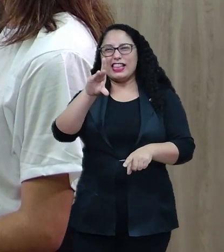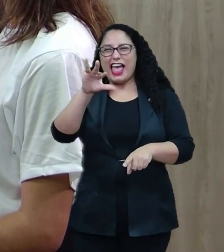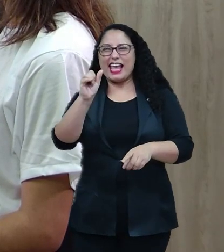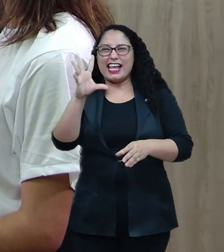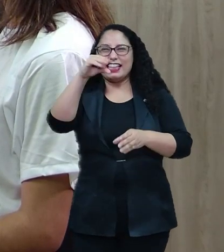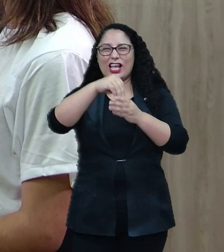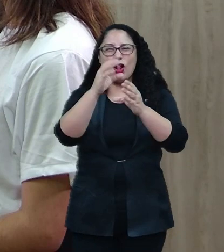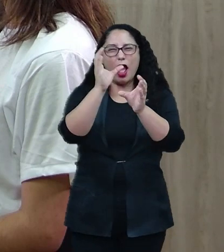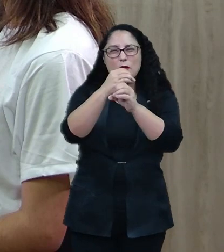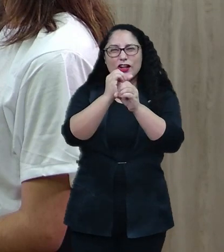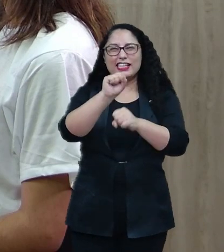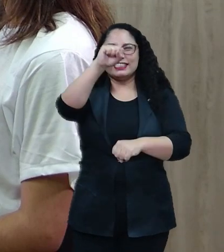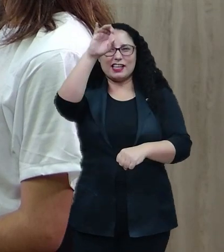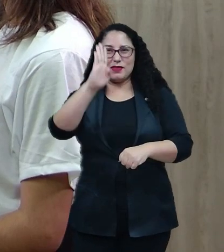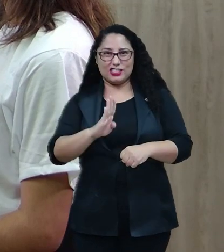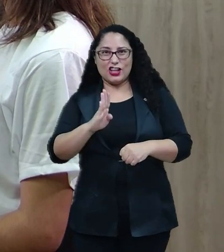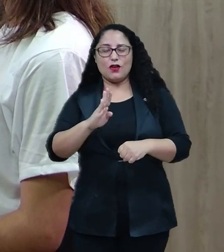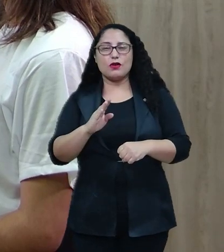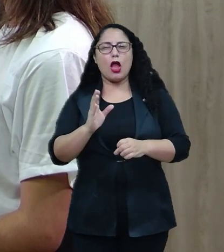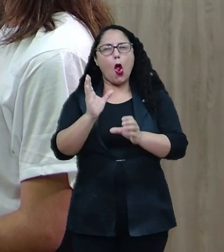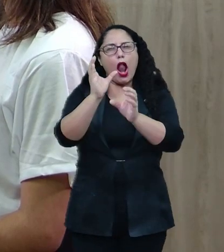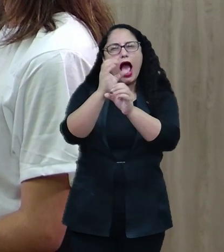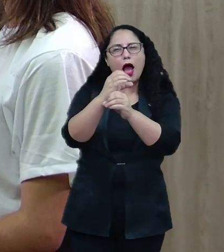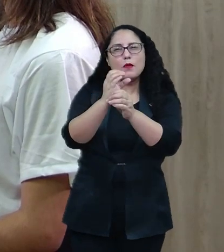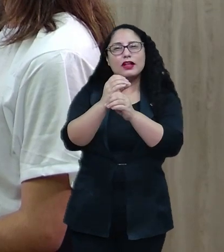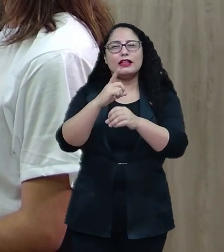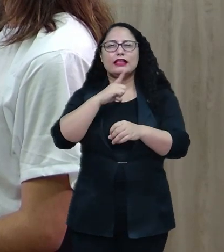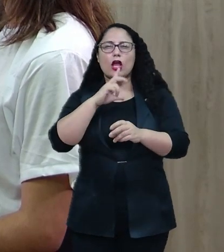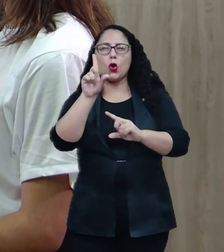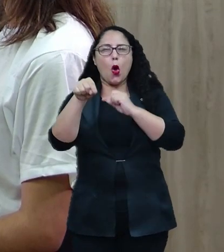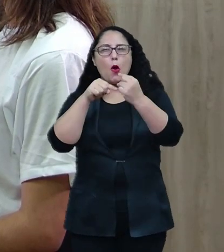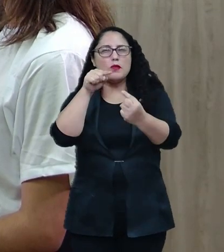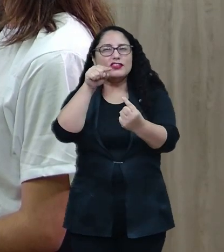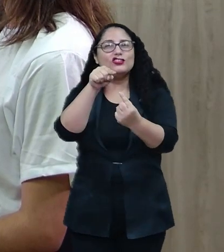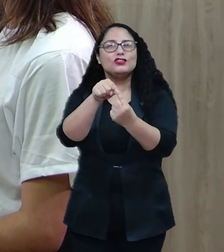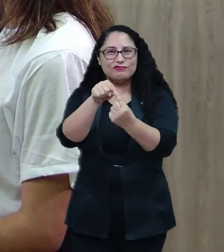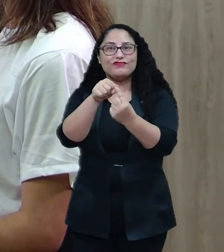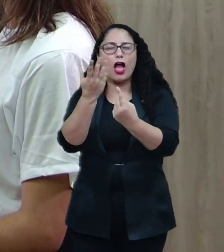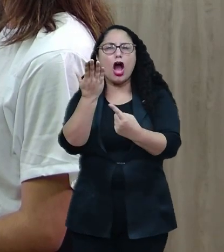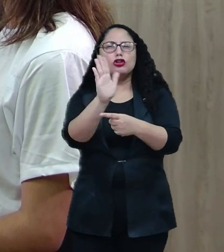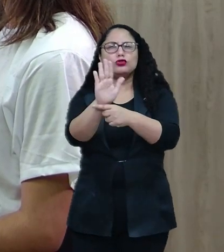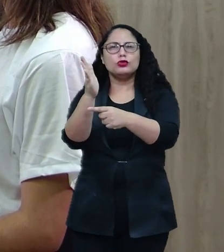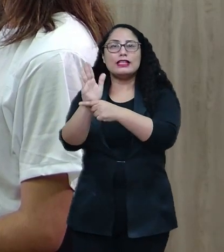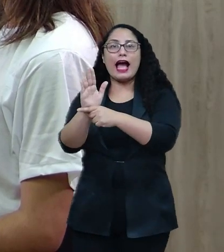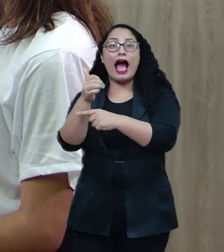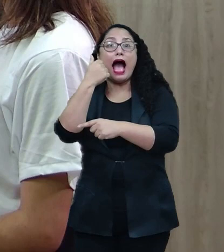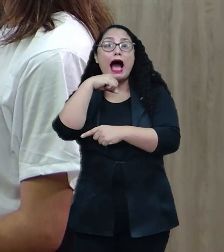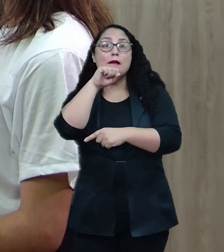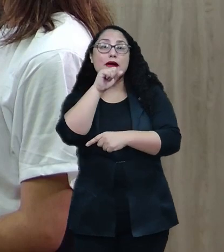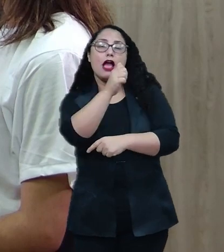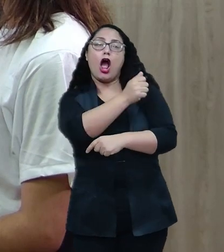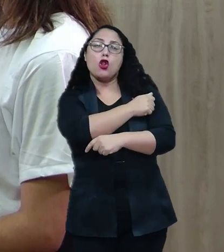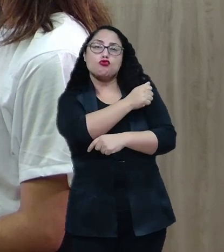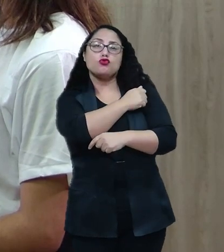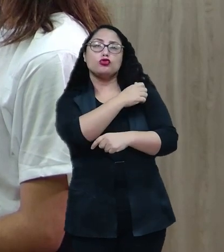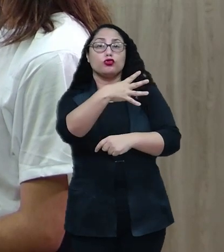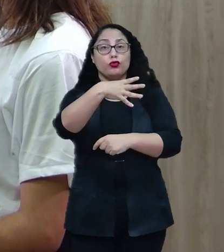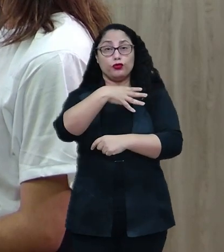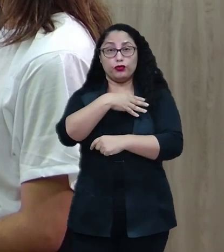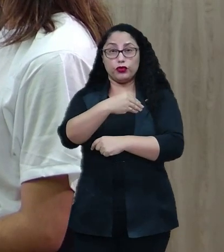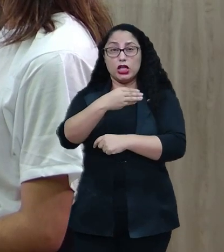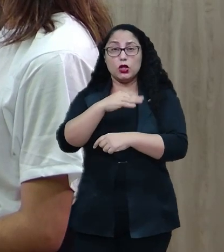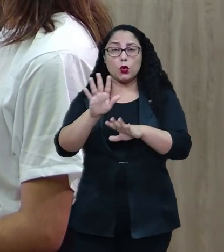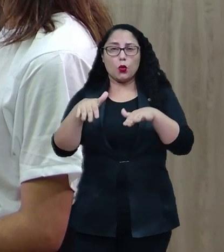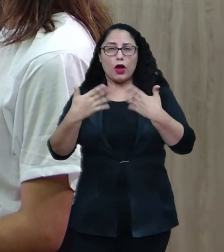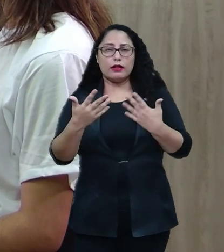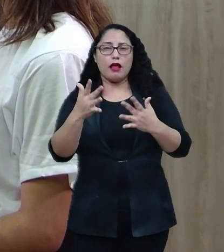dentro do Campo São Sebastião, que é um laboratório que ele tem como objetivo ajudar as mães estudantes com os filhos